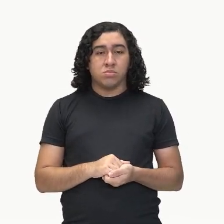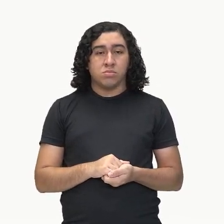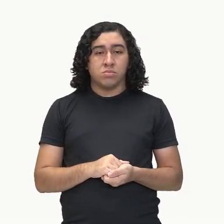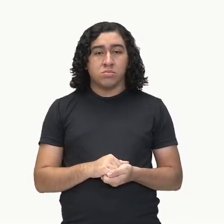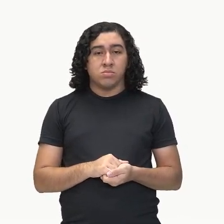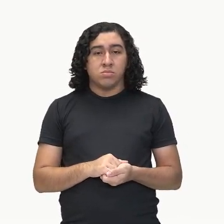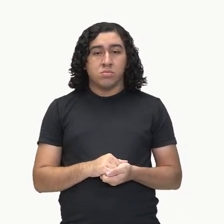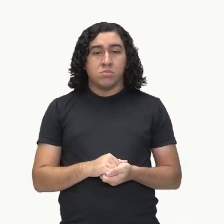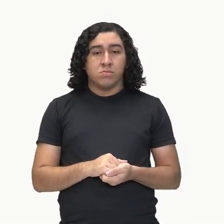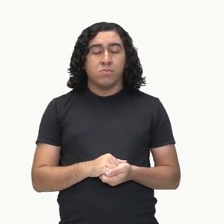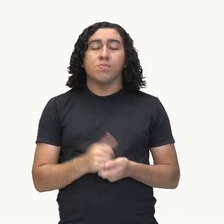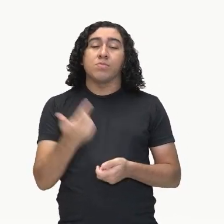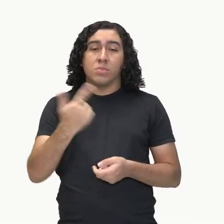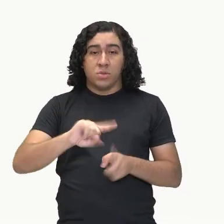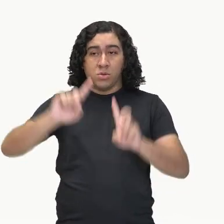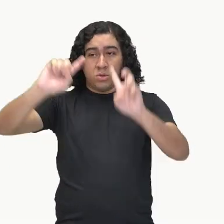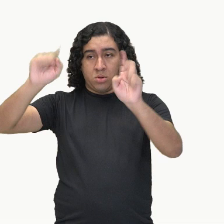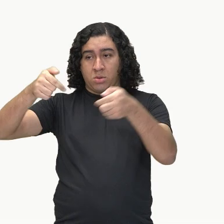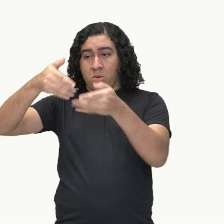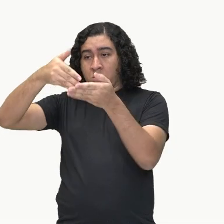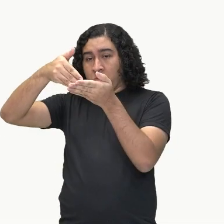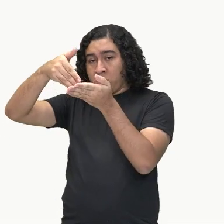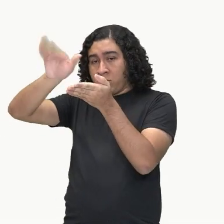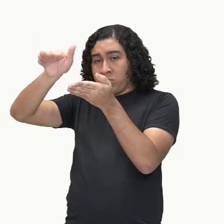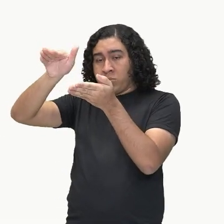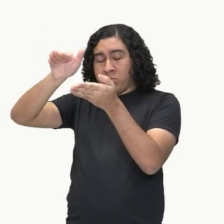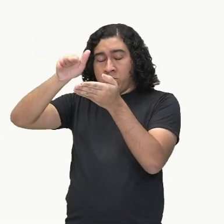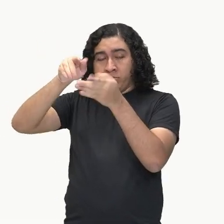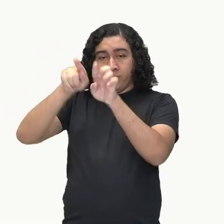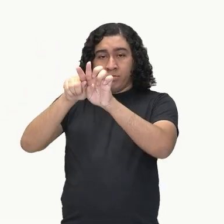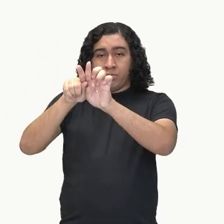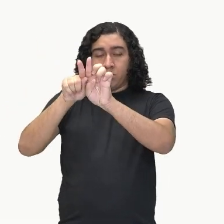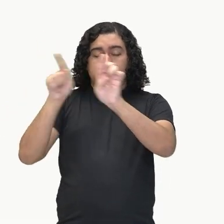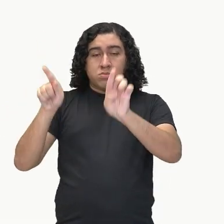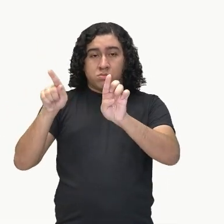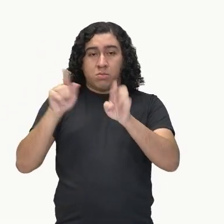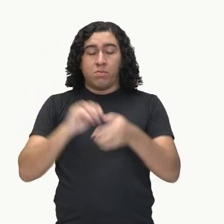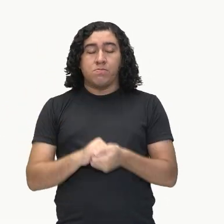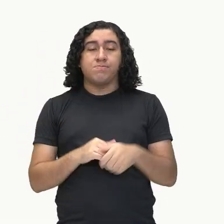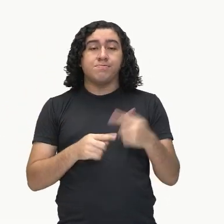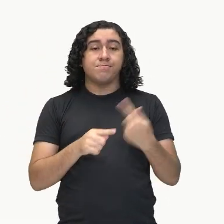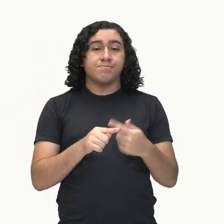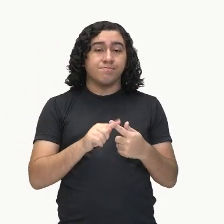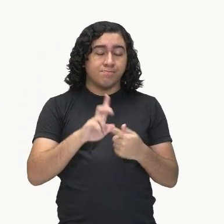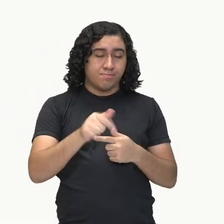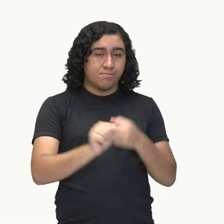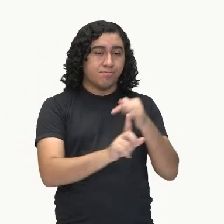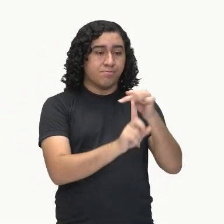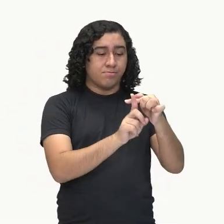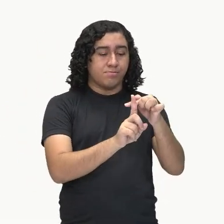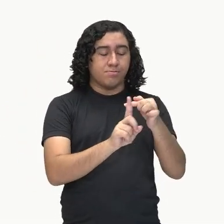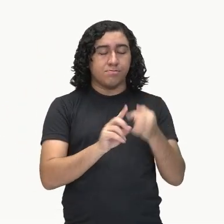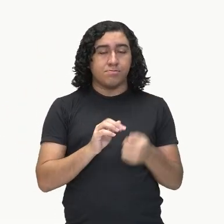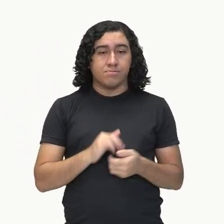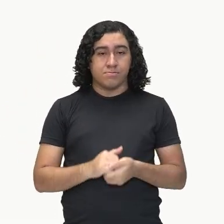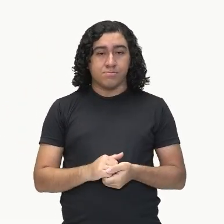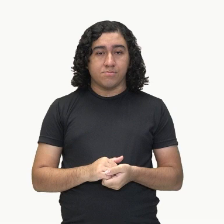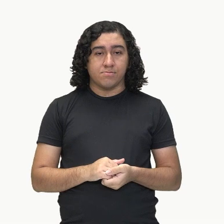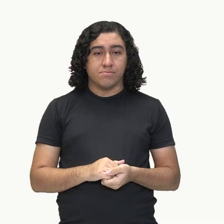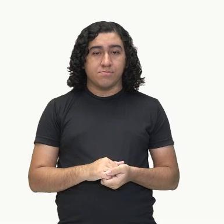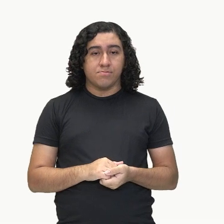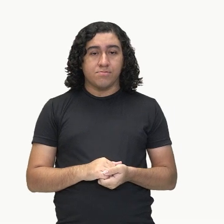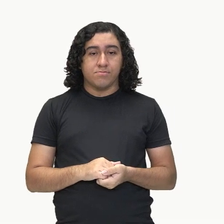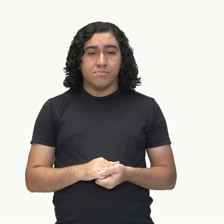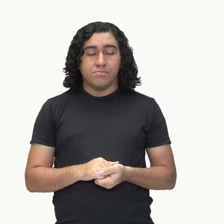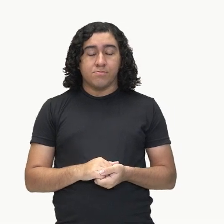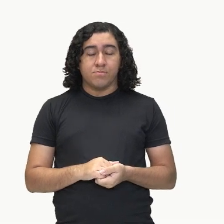e agora eu vou retirar o segundo. Mas por que eu vou retirar o segundo? Porque é positivo. E vou retirar sem haver